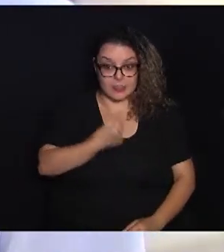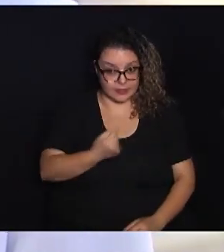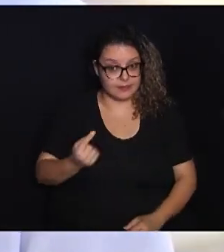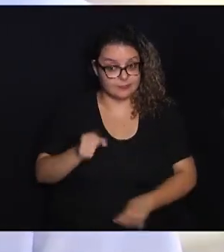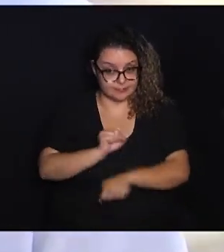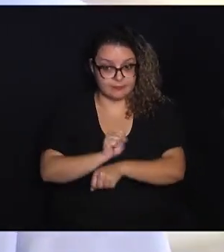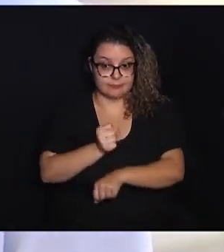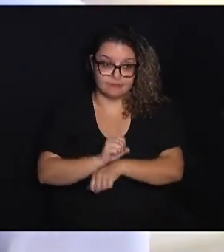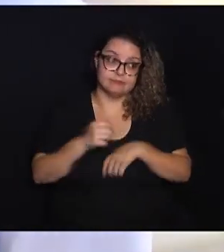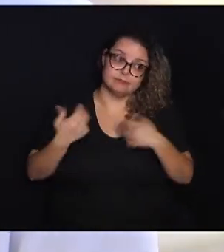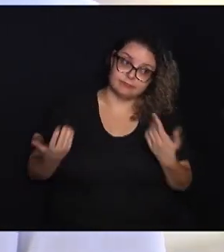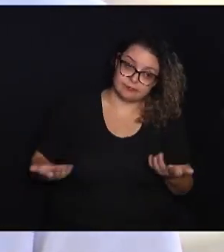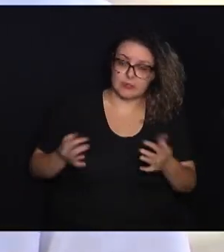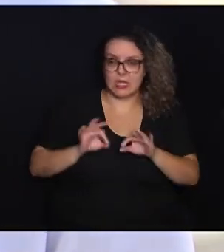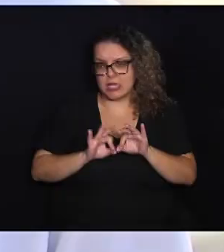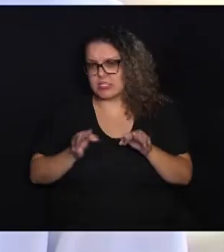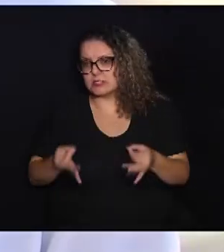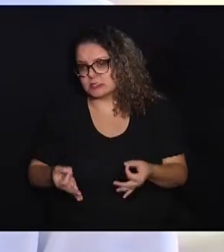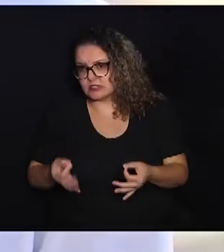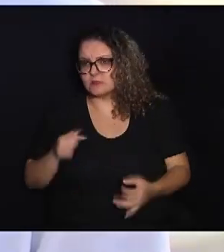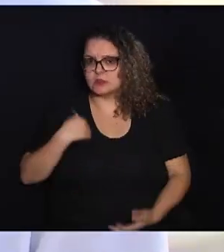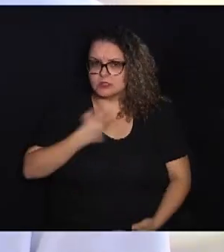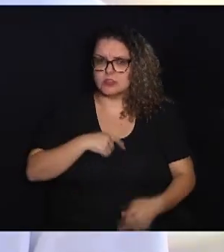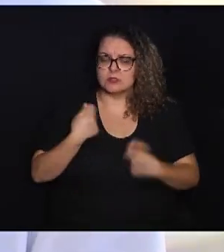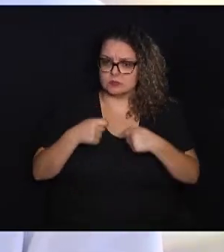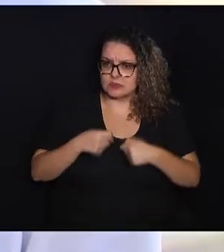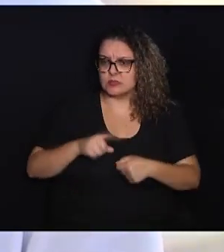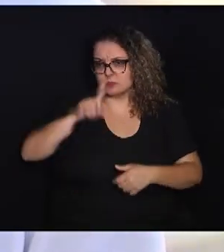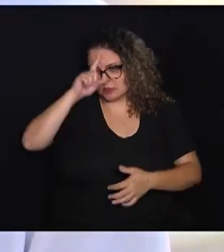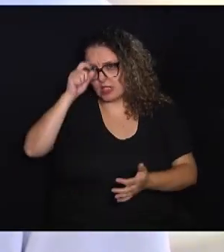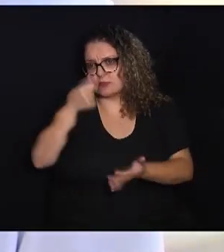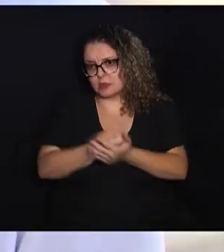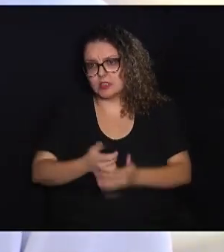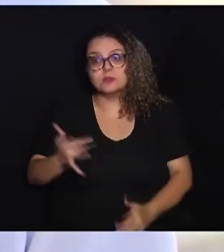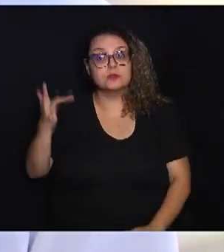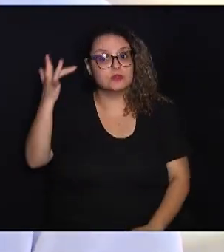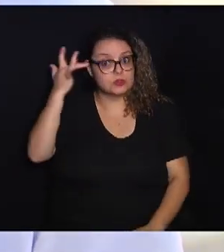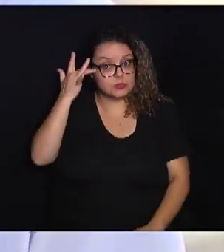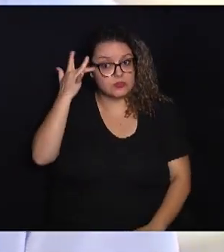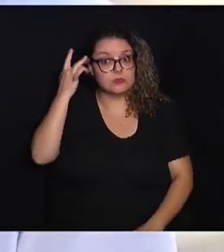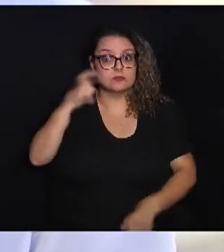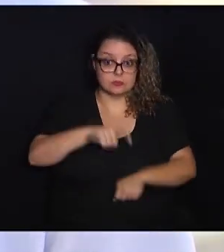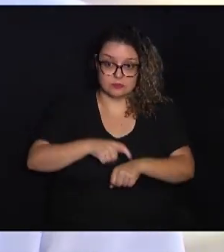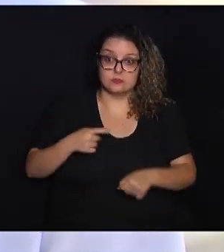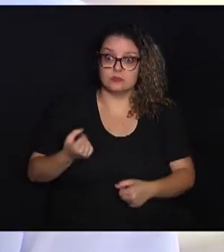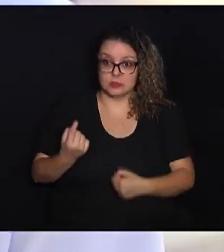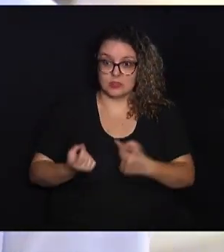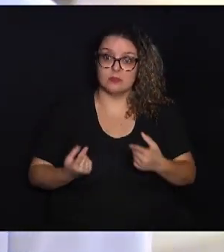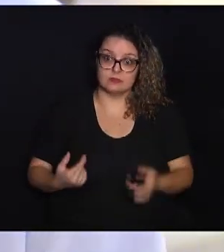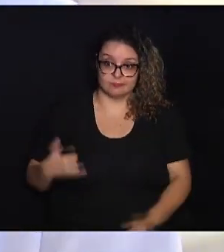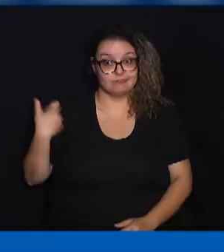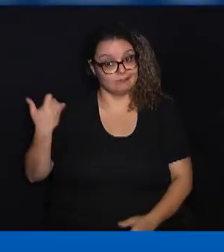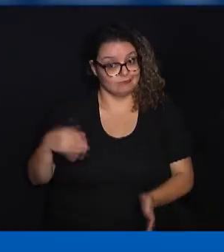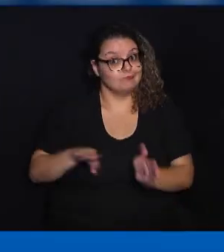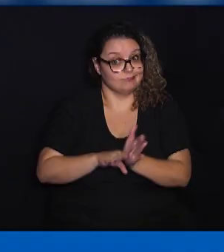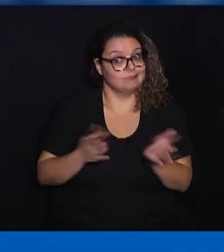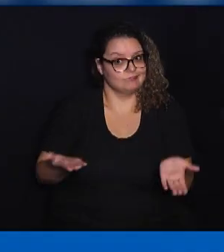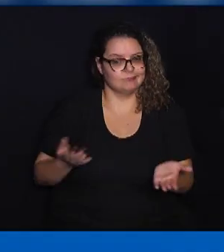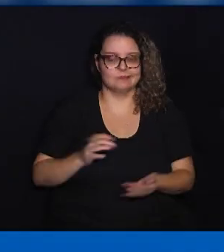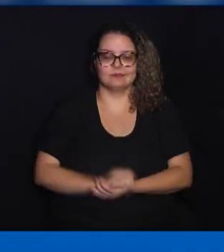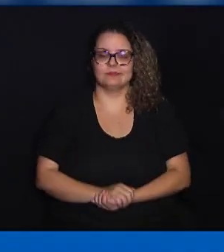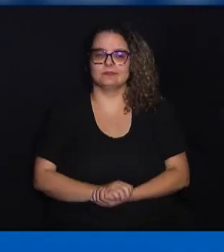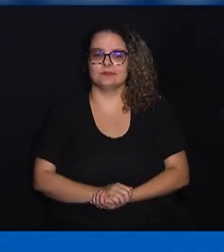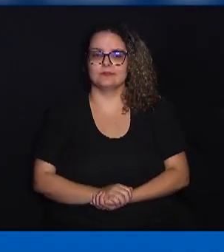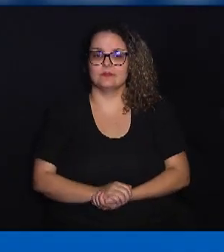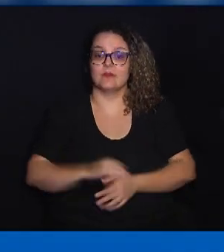que seja simples, a gente tem que tomar uma decisão de maturidade um momento ou outro, e a idade chega, né? O levantamento